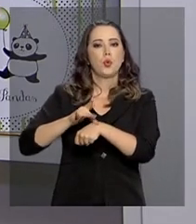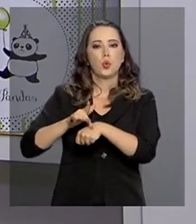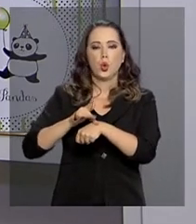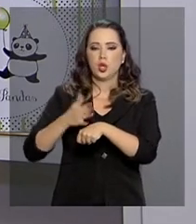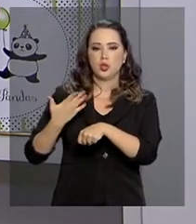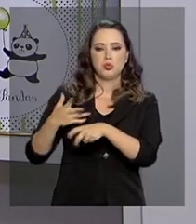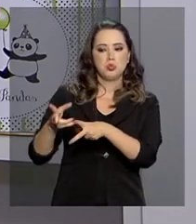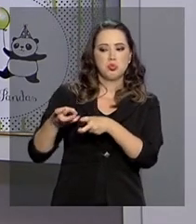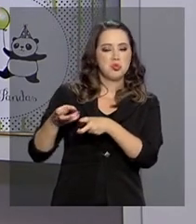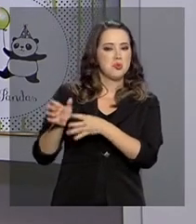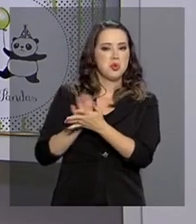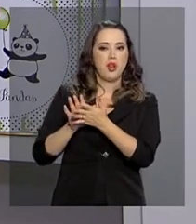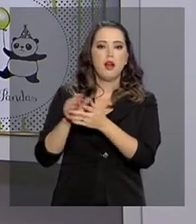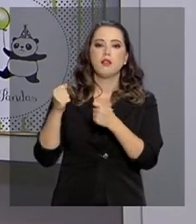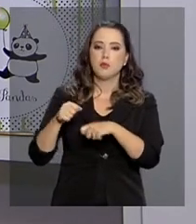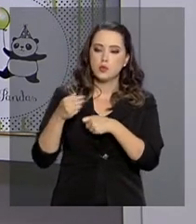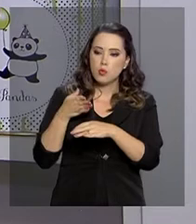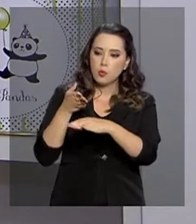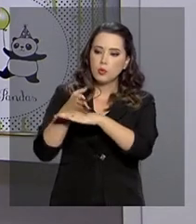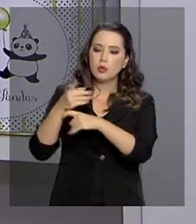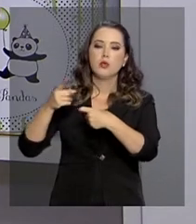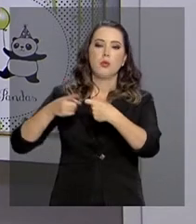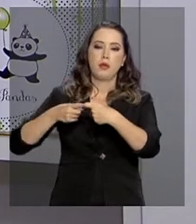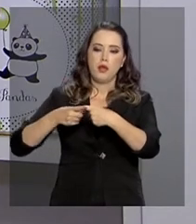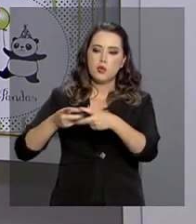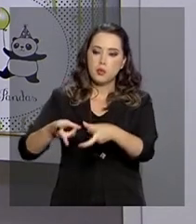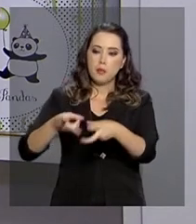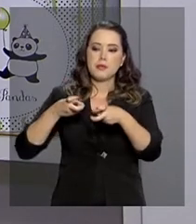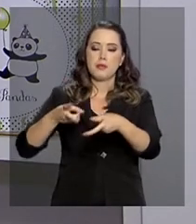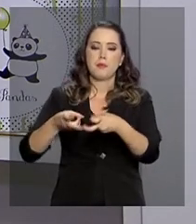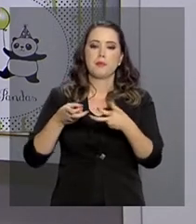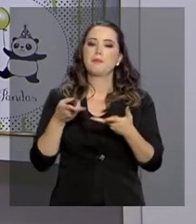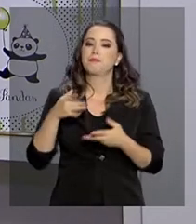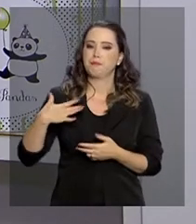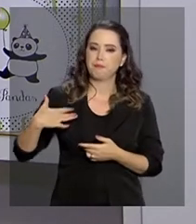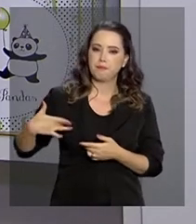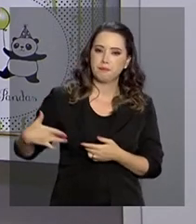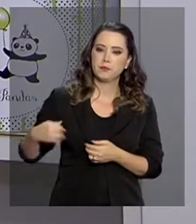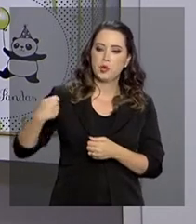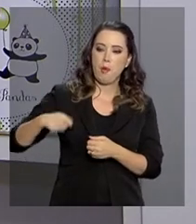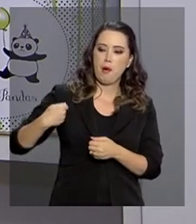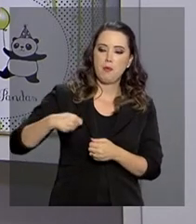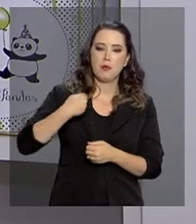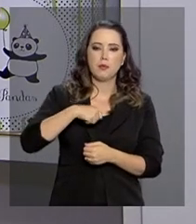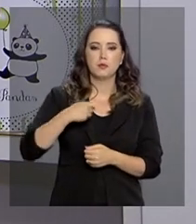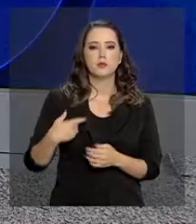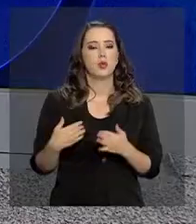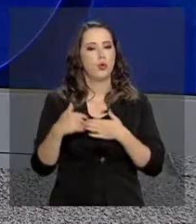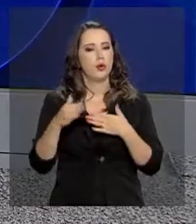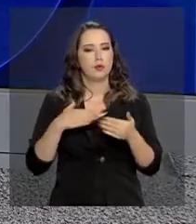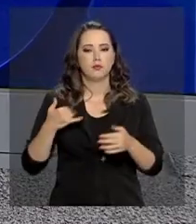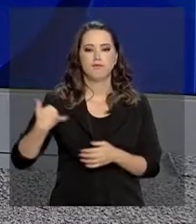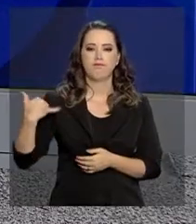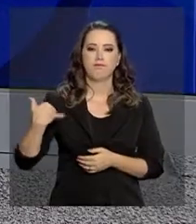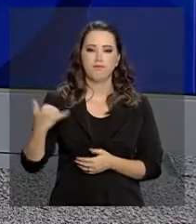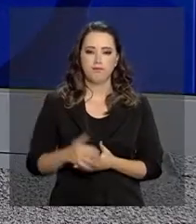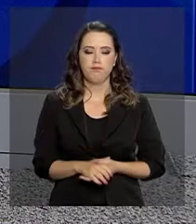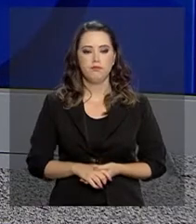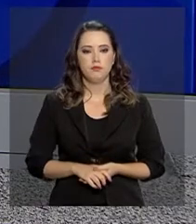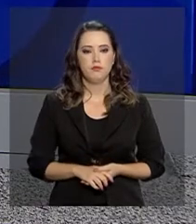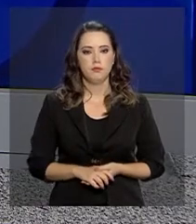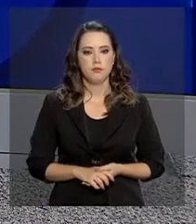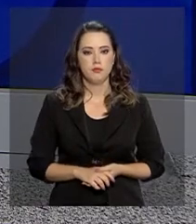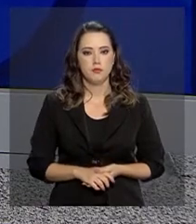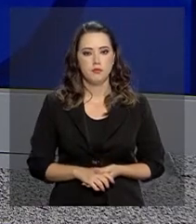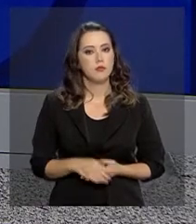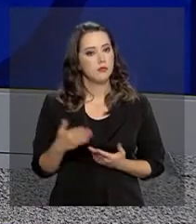manter essa rotina de de cuidados e independente da idade principalmente isso o equipamento